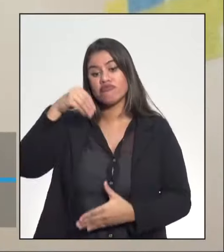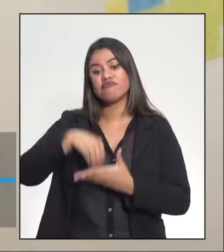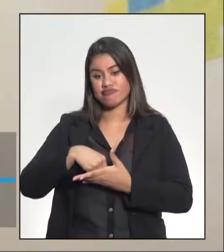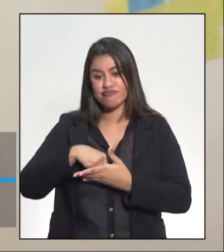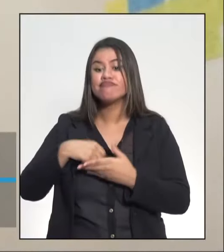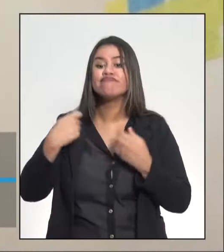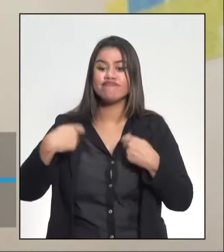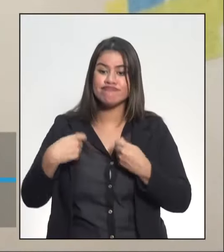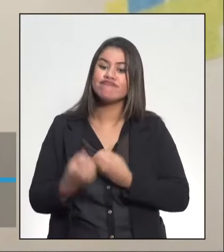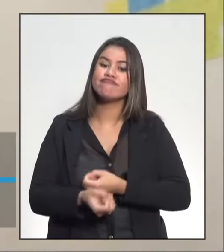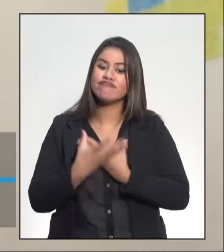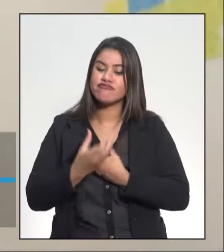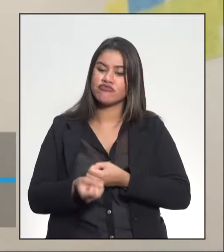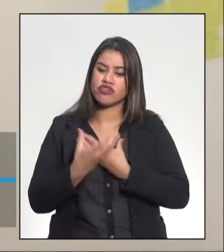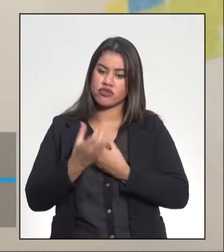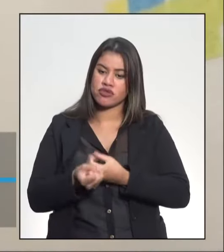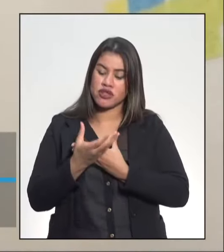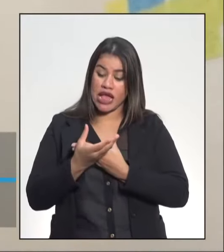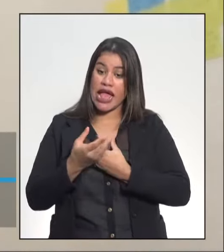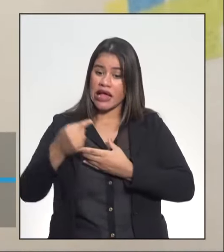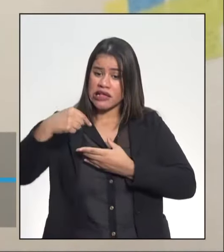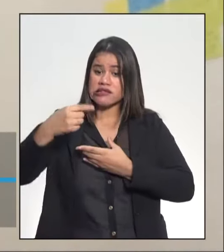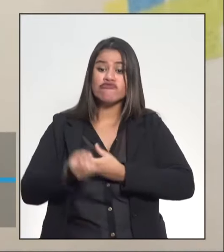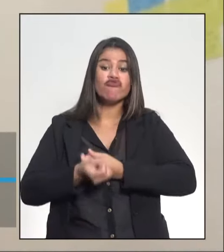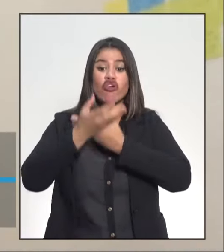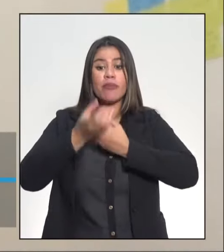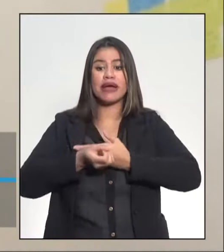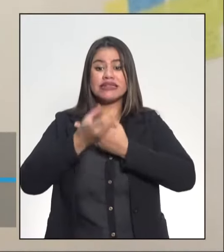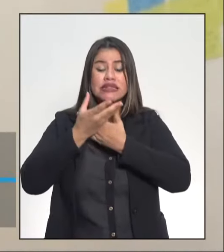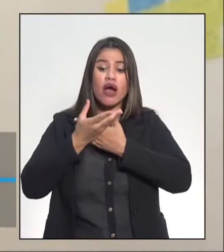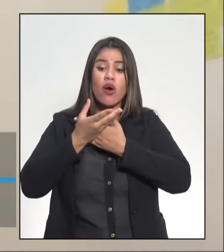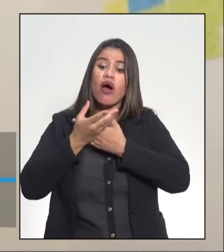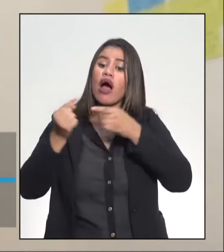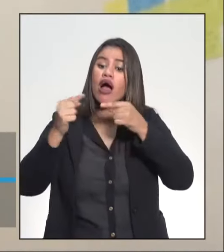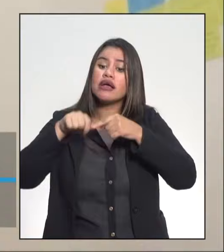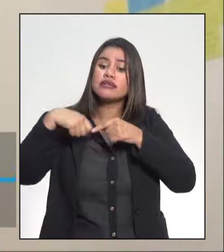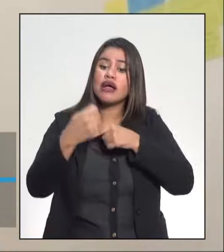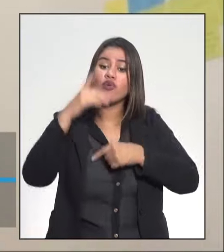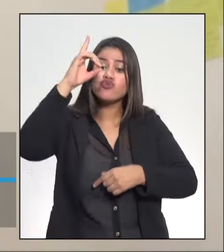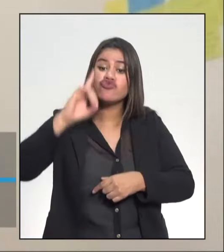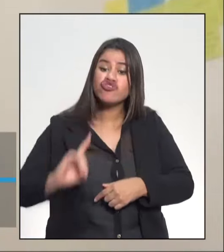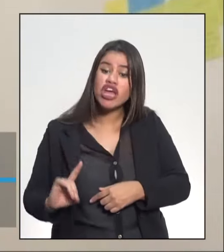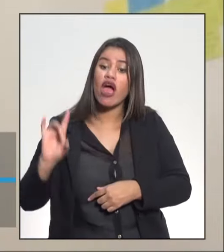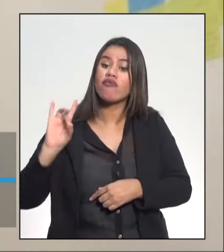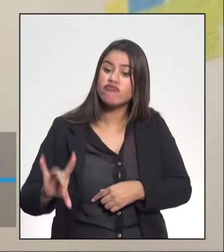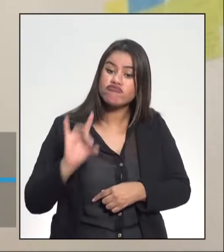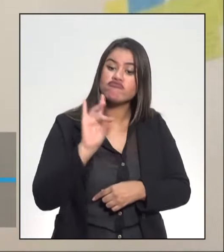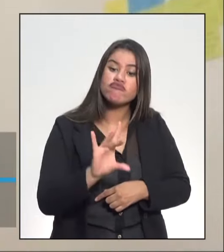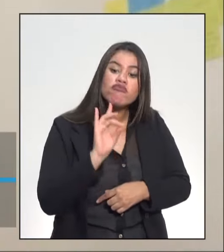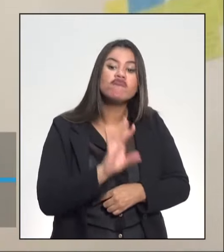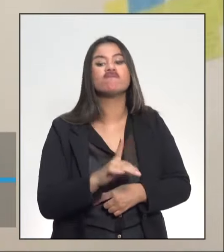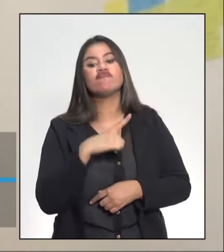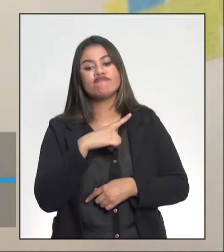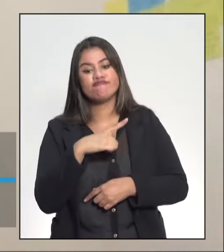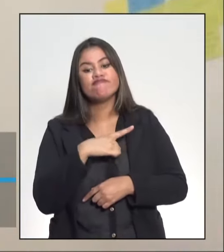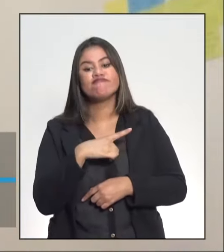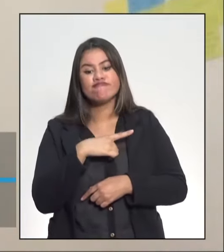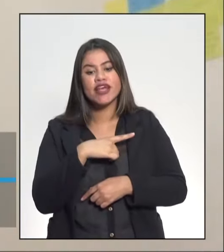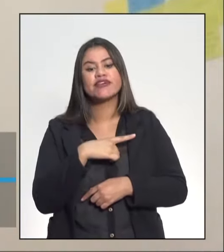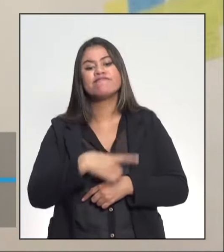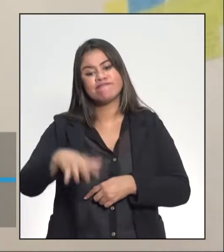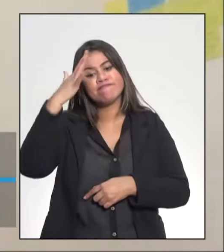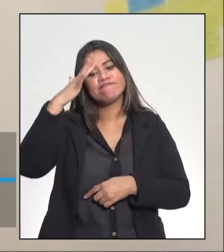dispor, é um direito nosso. Isso você sempre tem que pensar. Sempre. Ele é